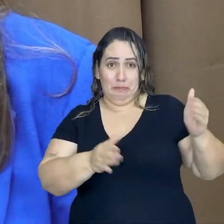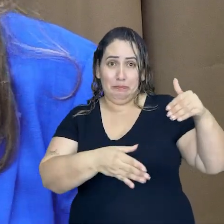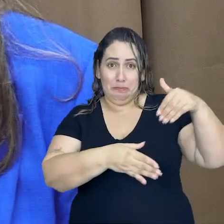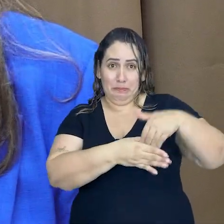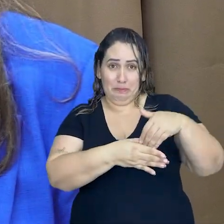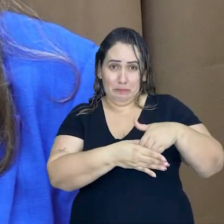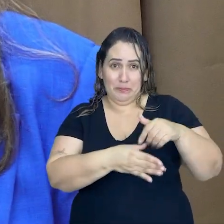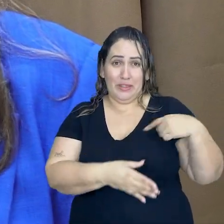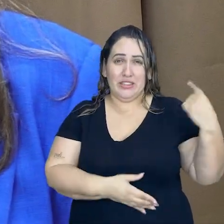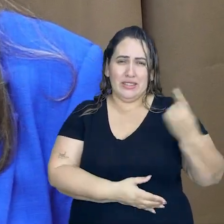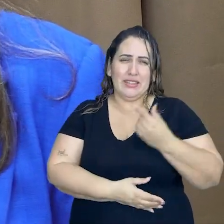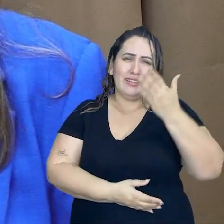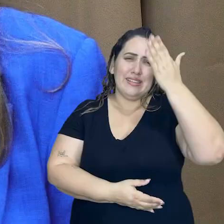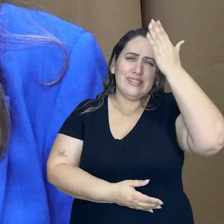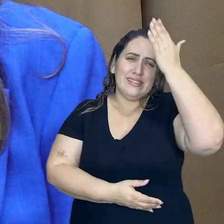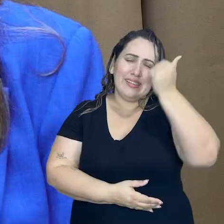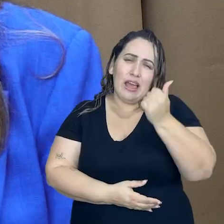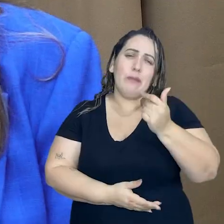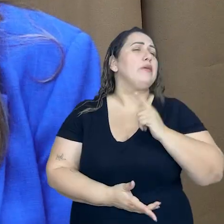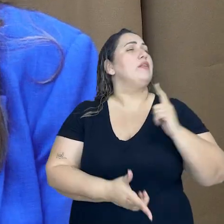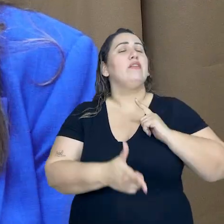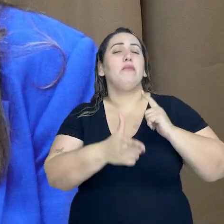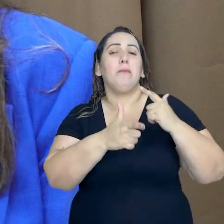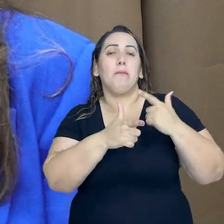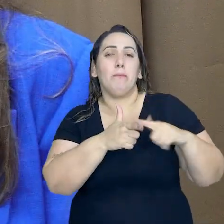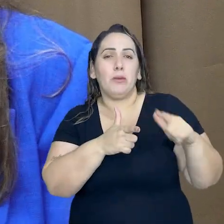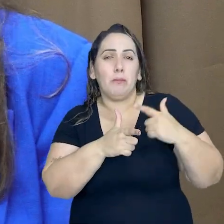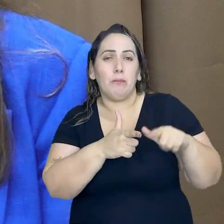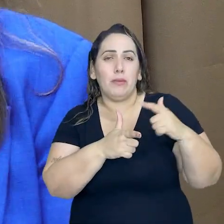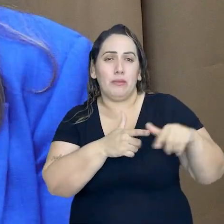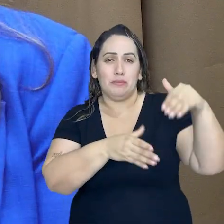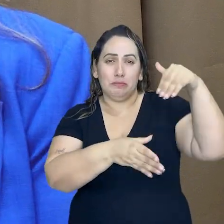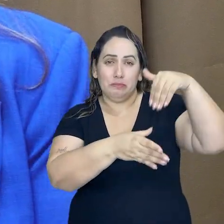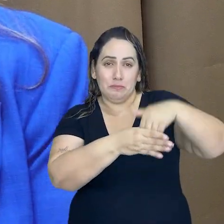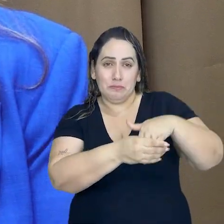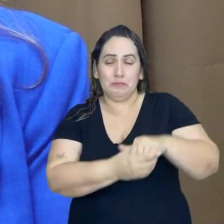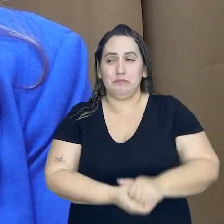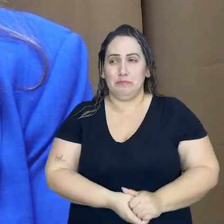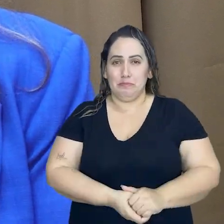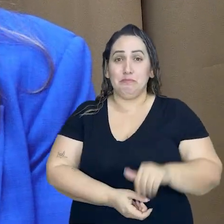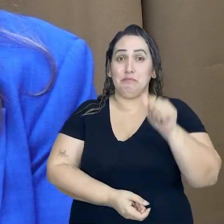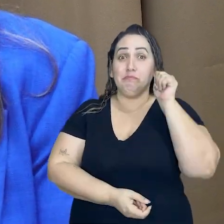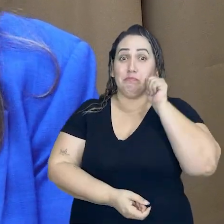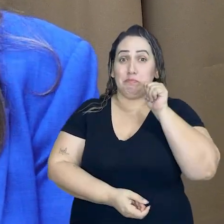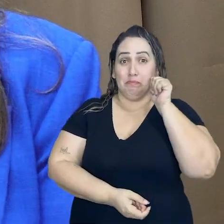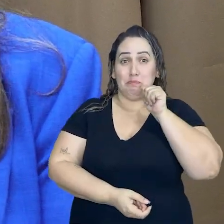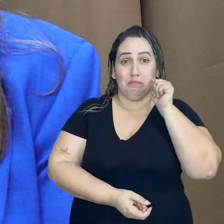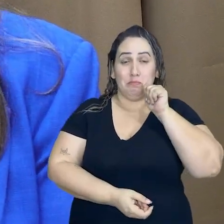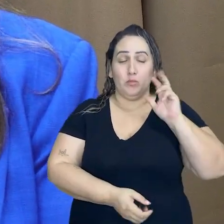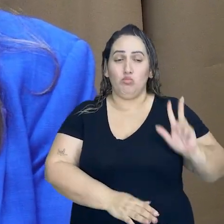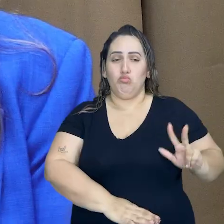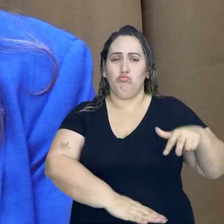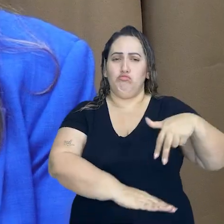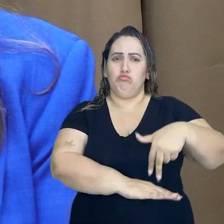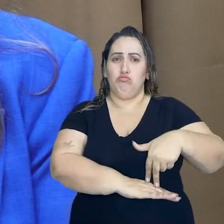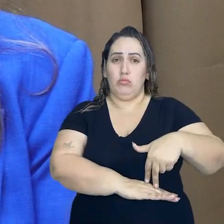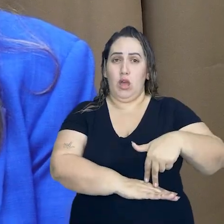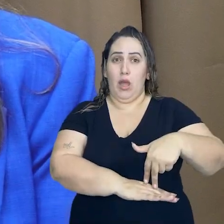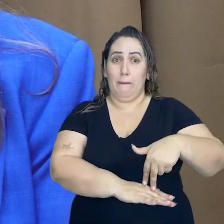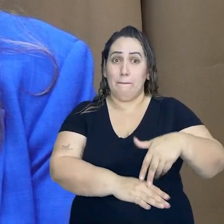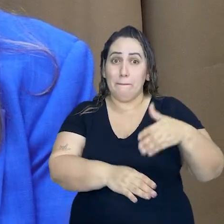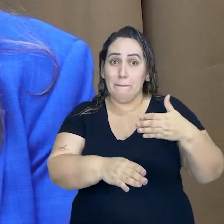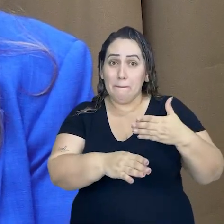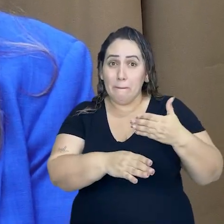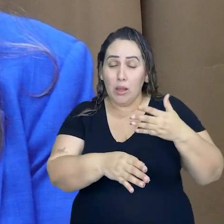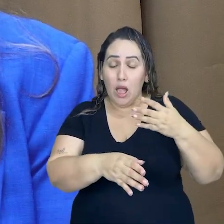como Laranjal, tá? Essa menina, né, chegou lá, assumiu lá como juiz